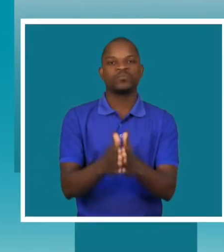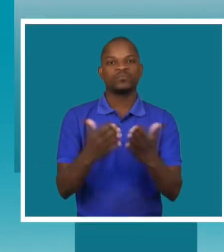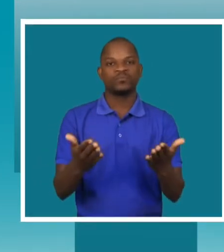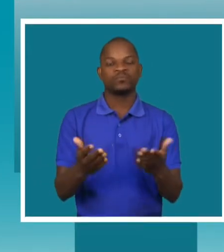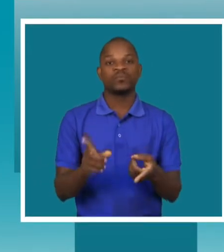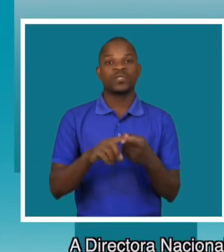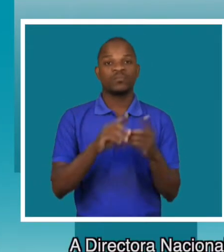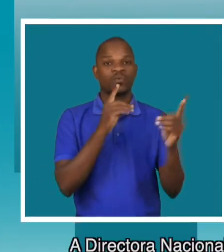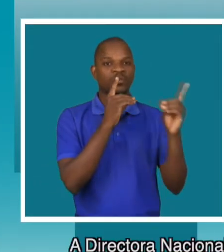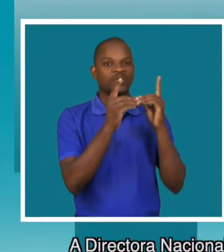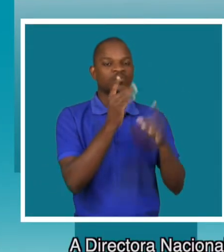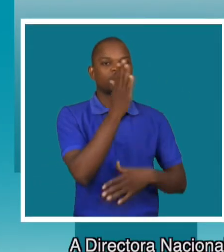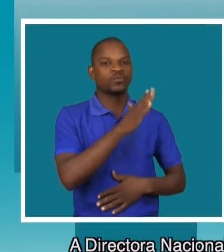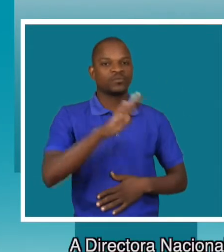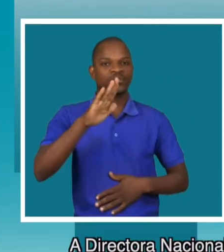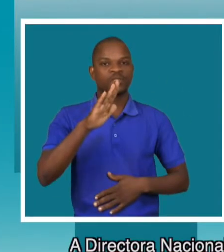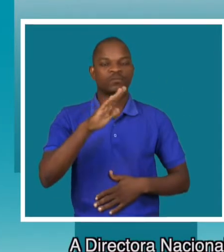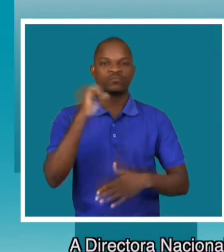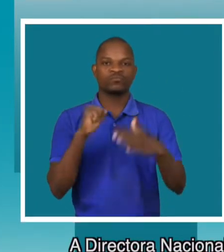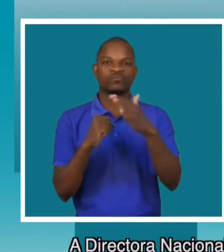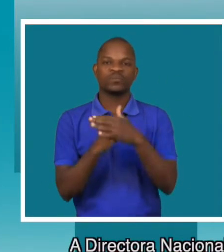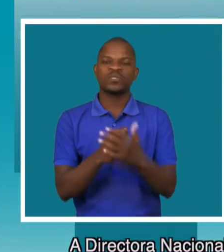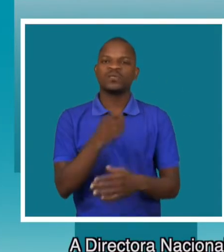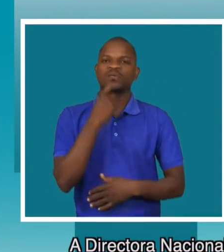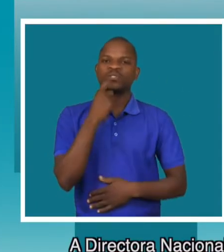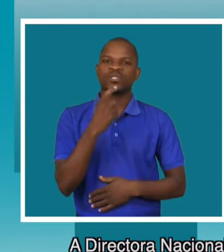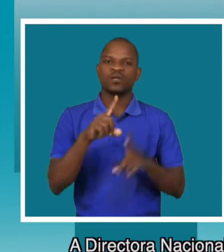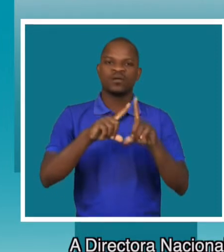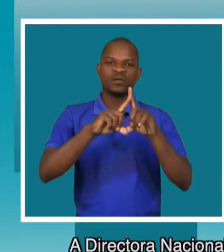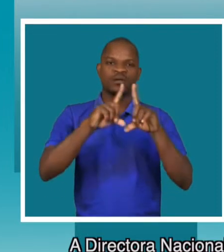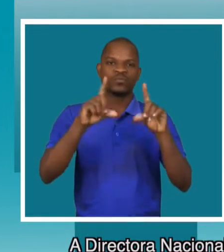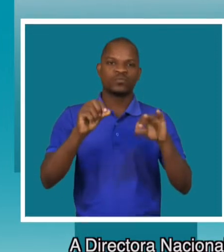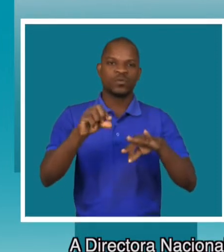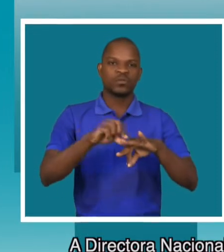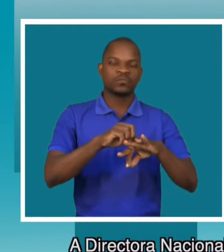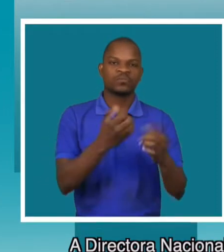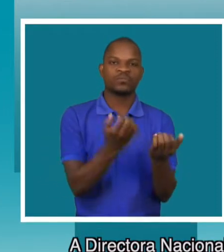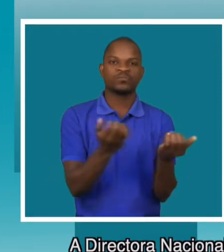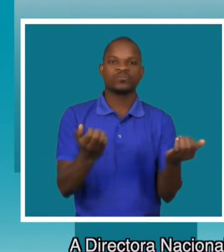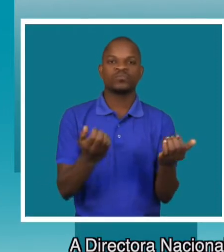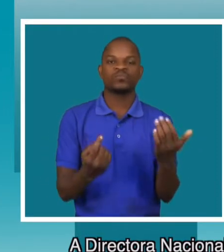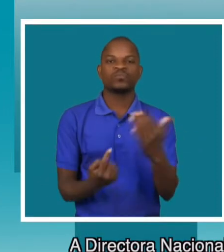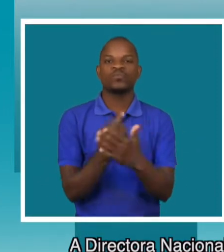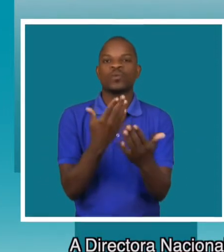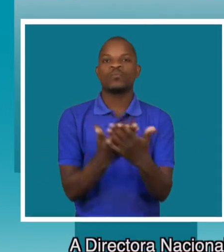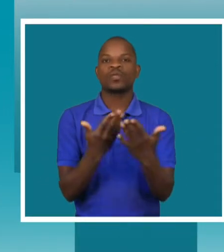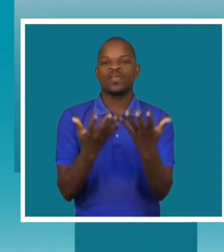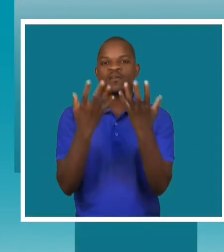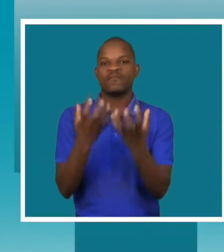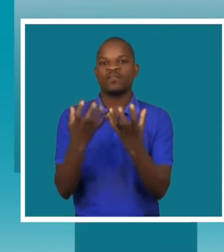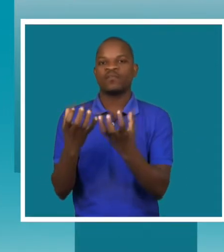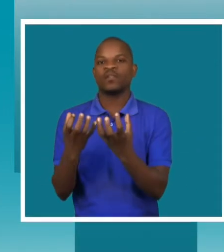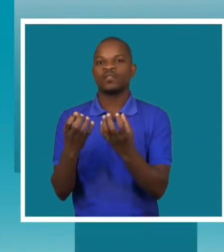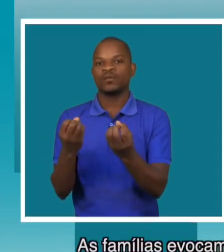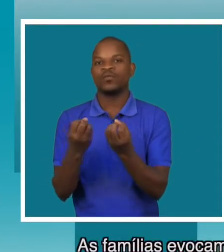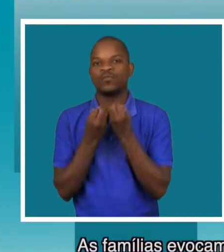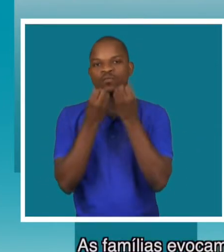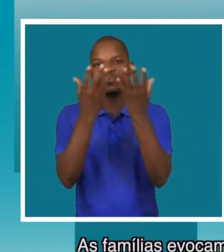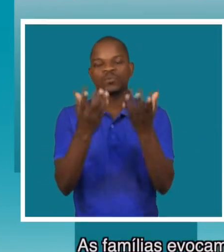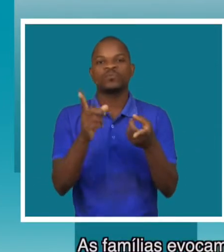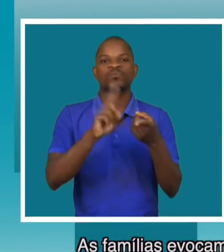A diretora nacional da criança aponta que os casamentos prematuros são causados pela falta de informação aliada à pobreza. E as